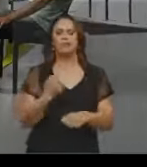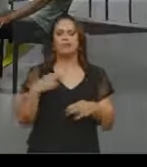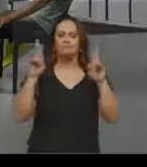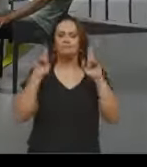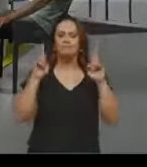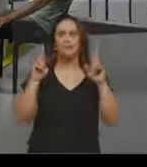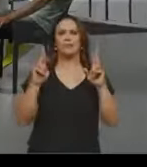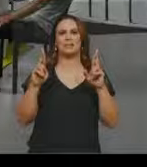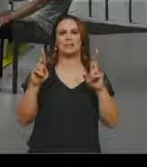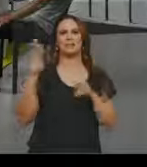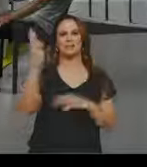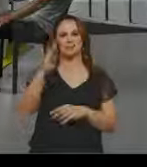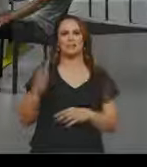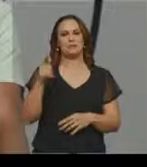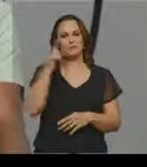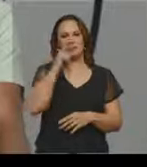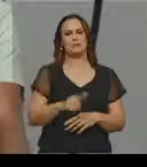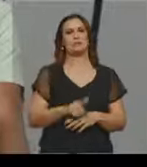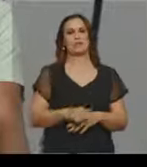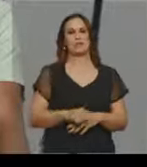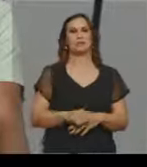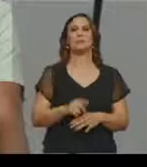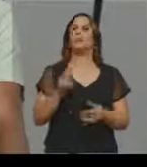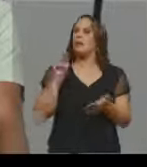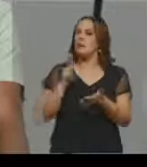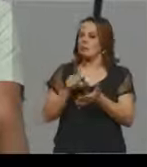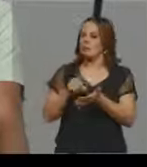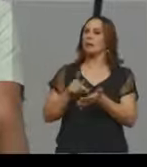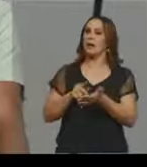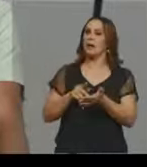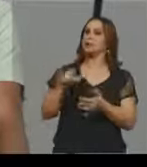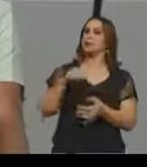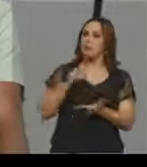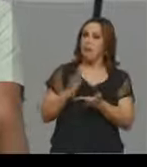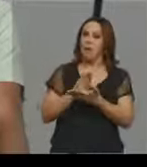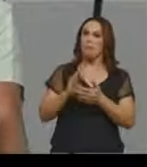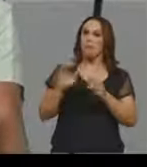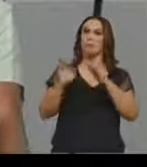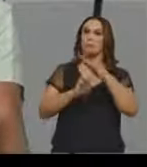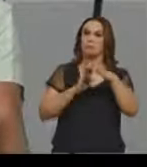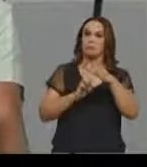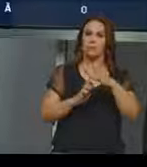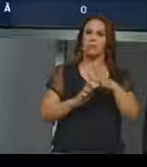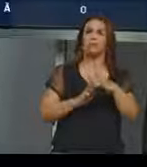hoje empresas que reciclam essas placas de energia solar. Tem. Então, assim, a gente produz,